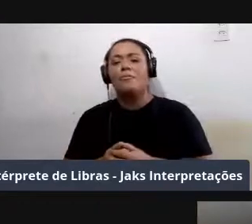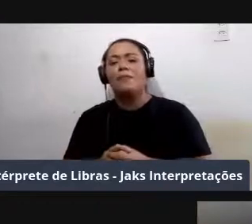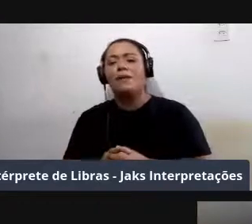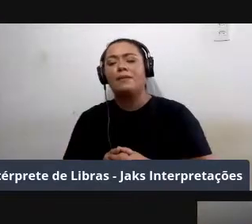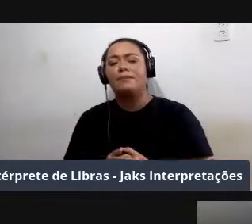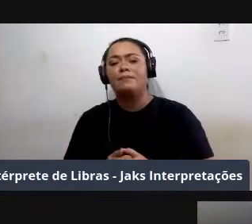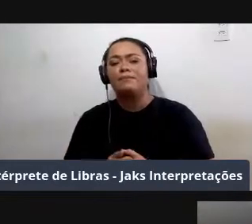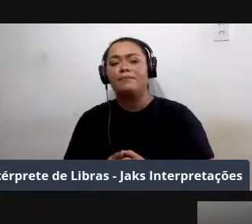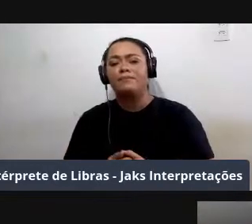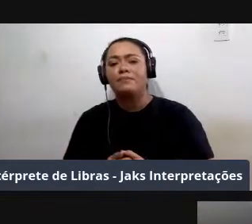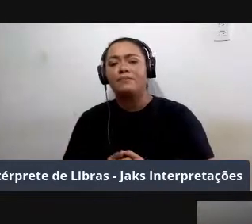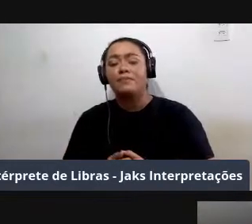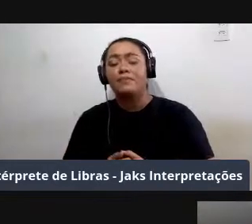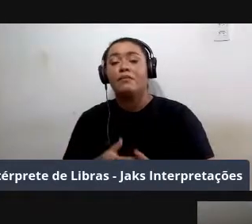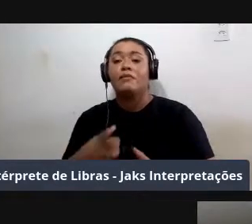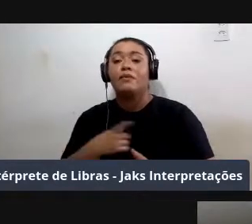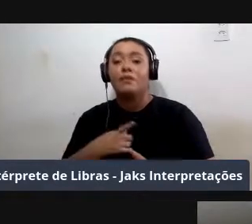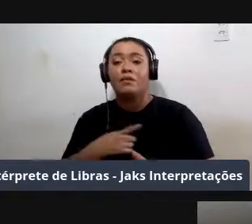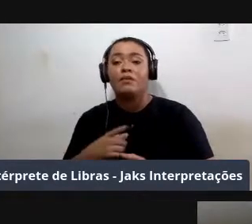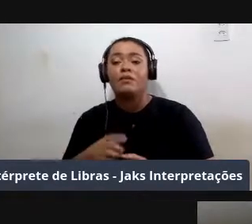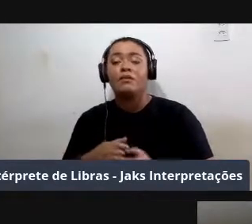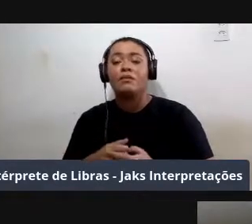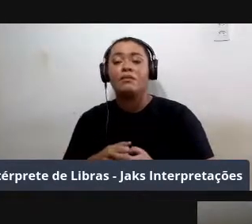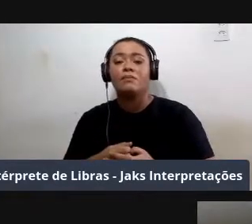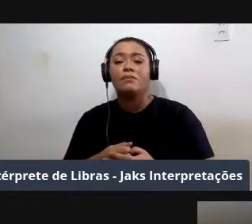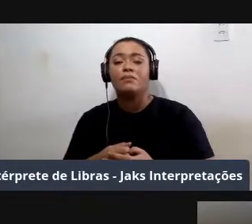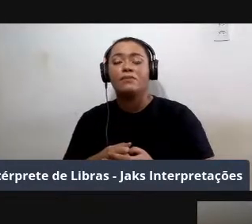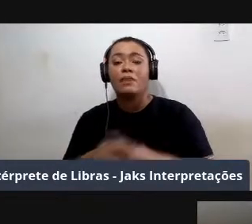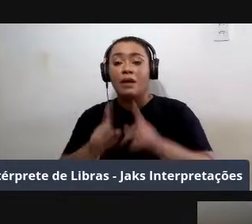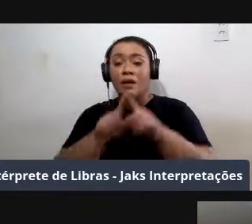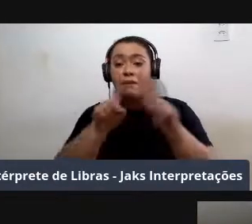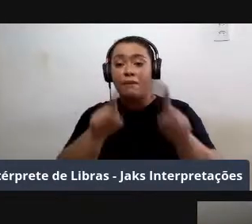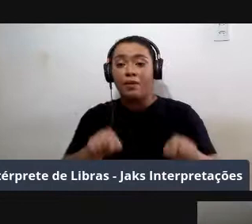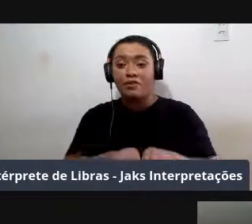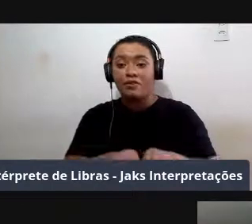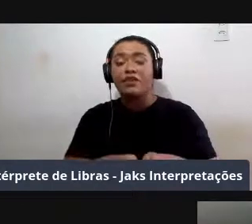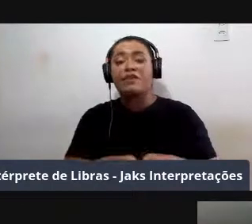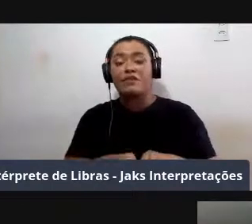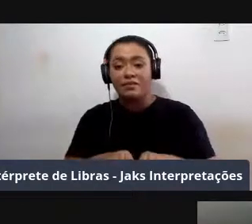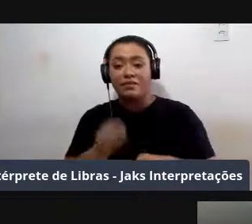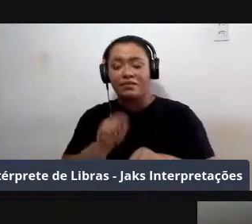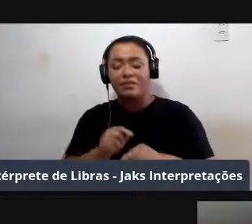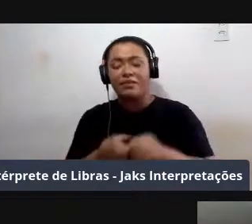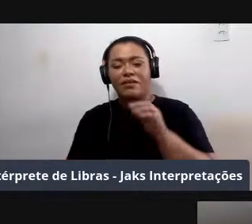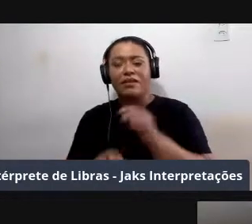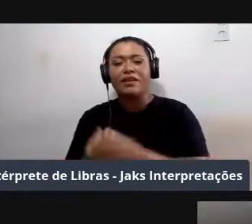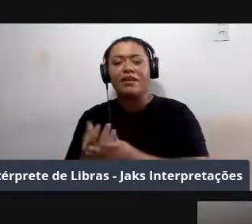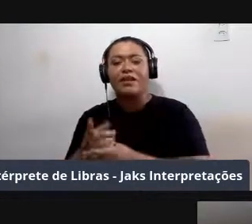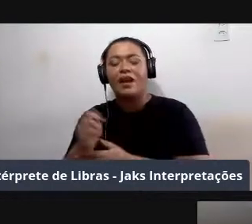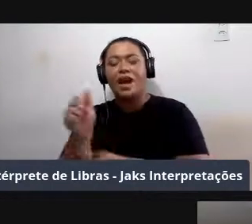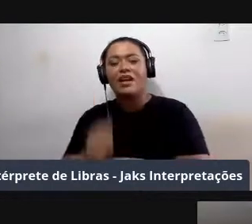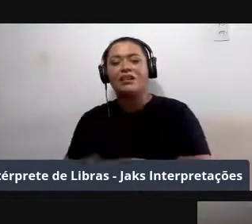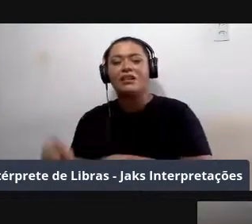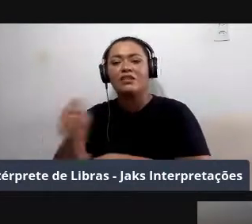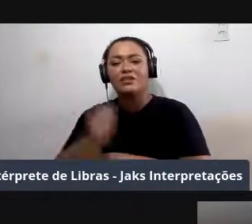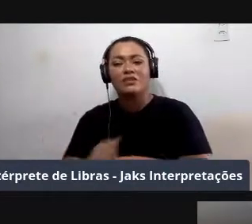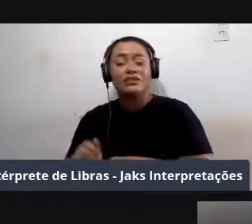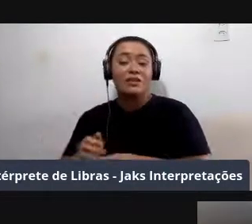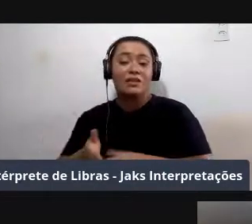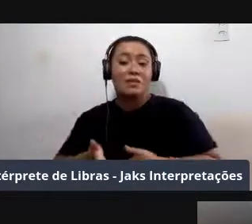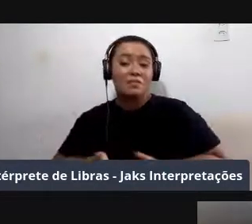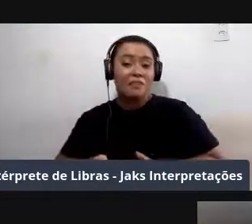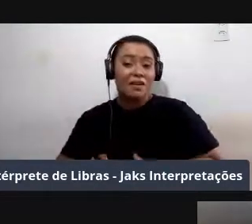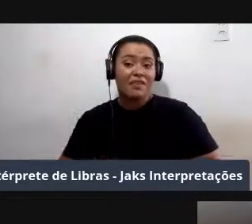Como fruto desse projeto, elas criaram uma associação de parteiras tradicionais do Amazonas. Quem